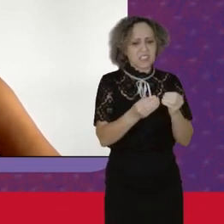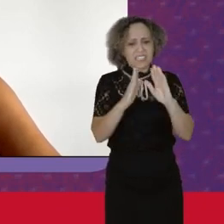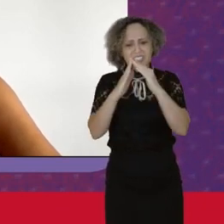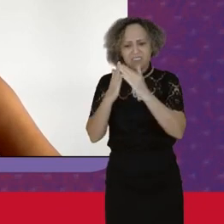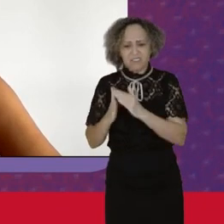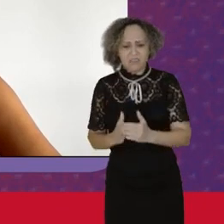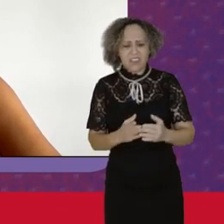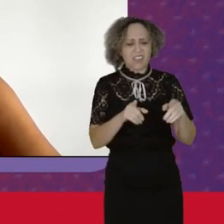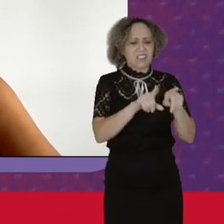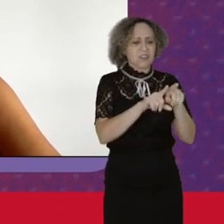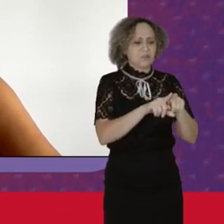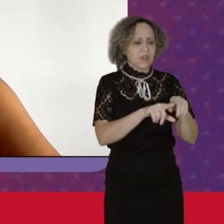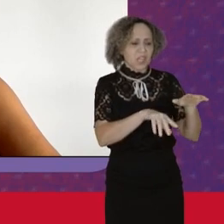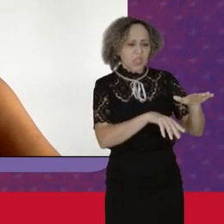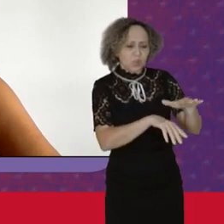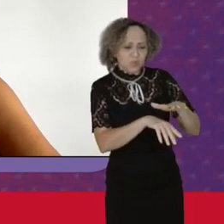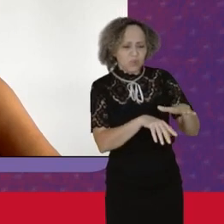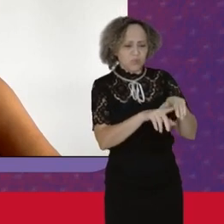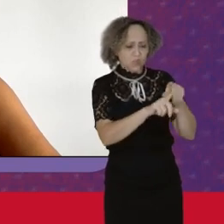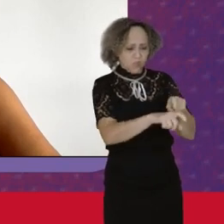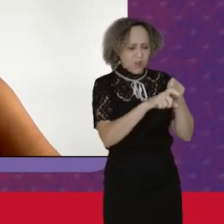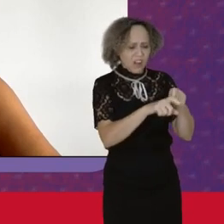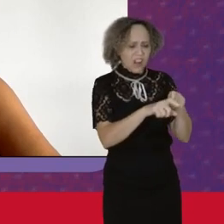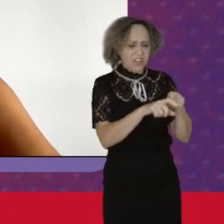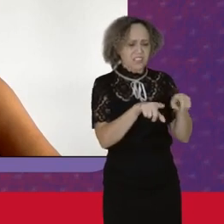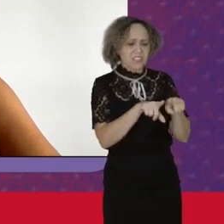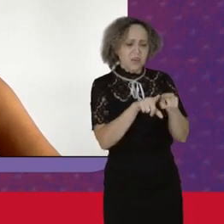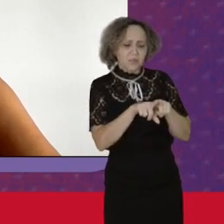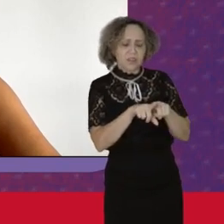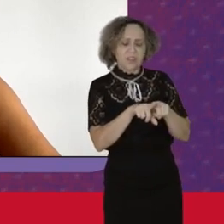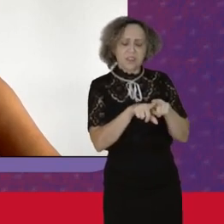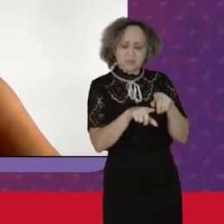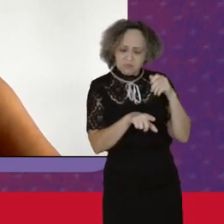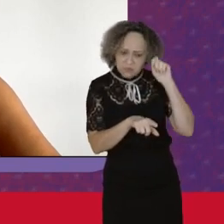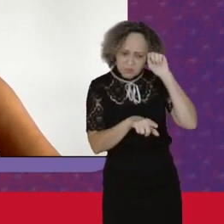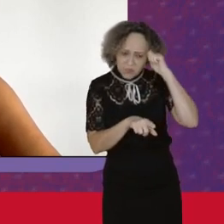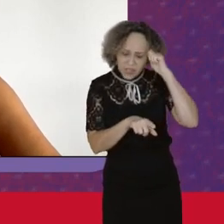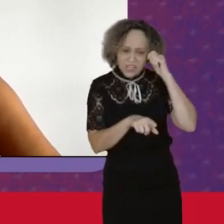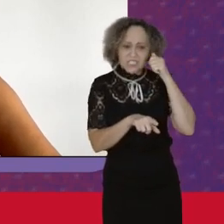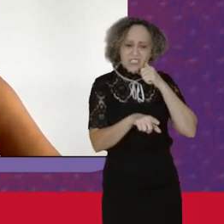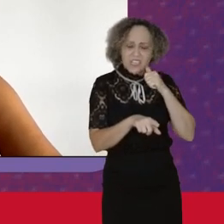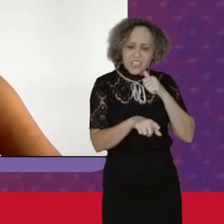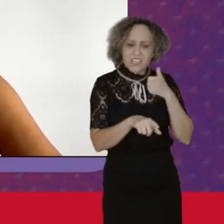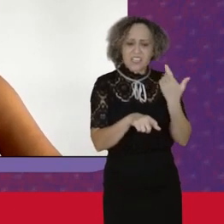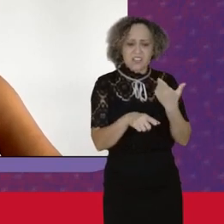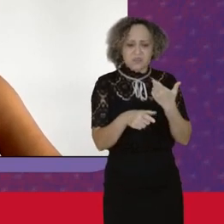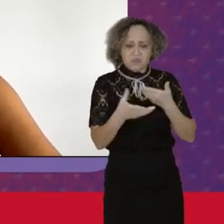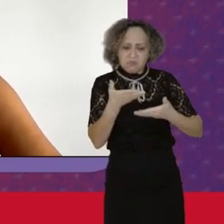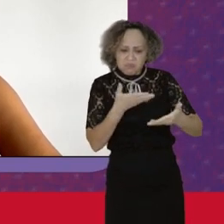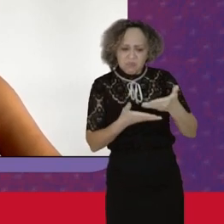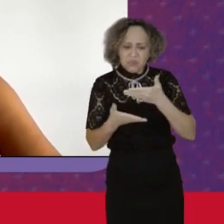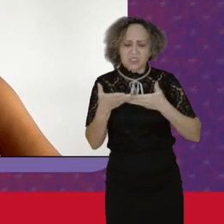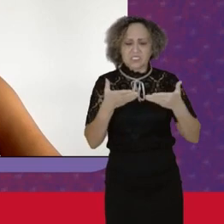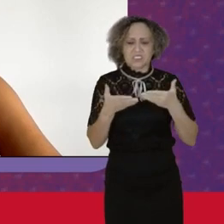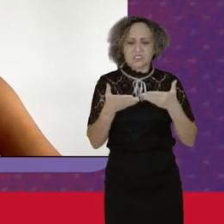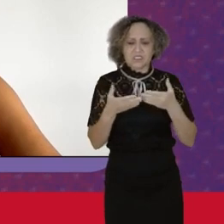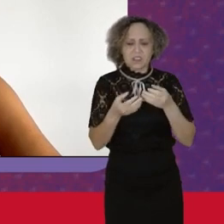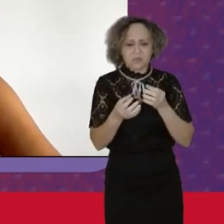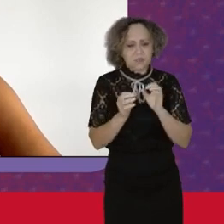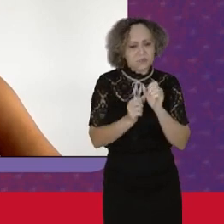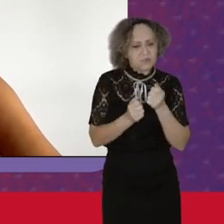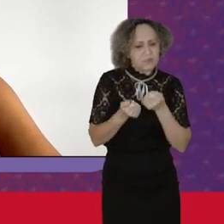as mulheres negras, com as populações rurais, faça grande processo de organização social, né, que essa organização